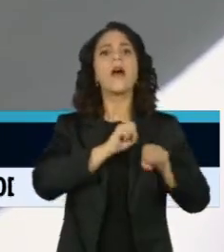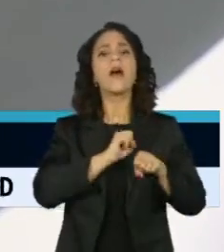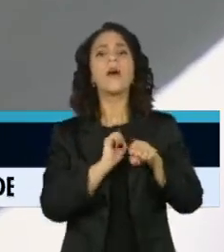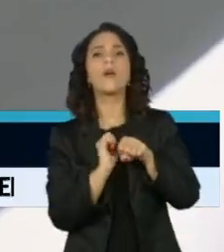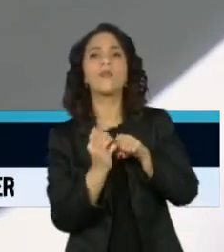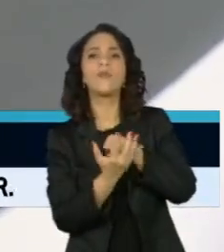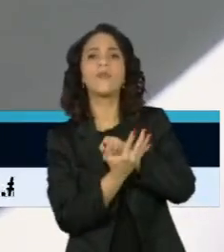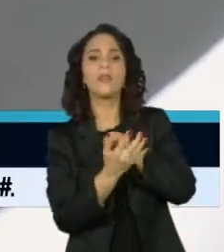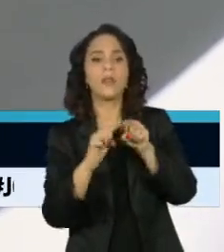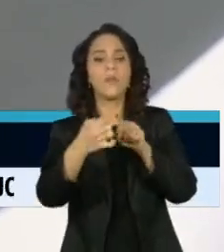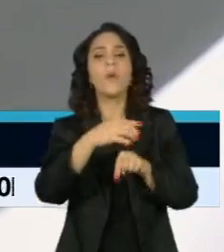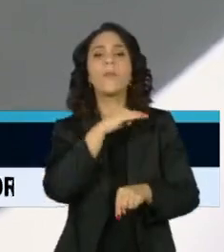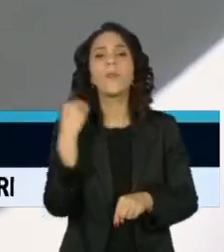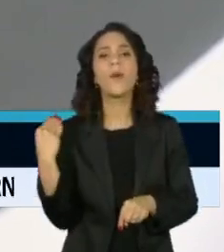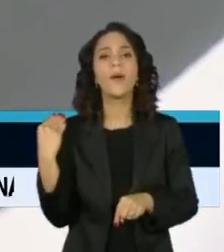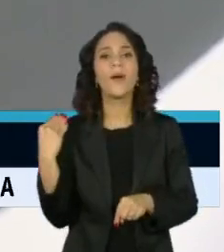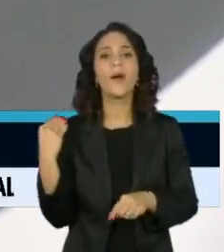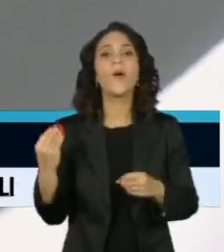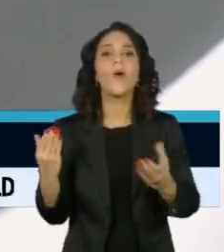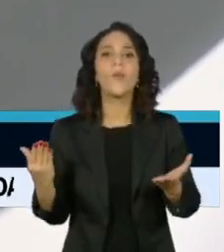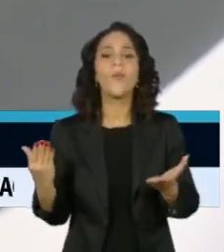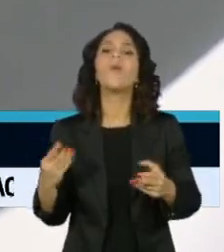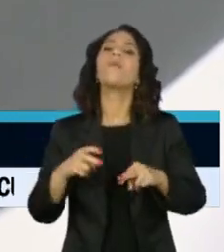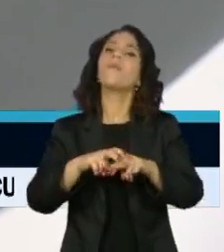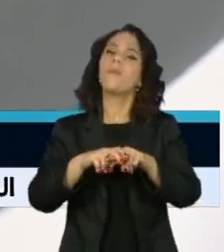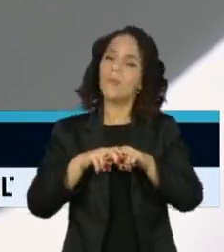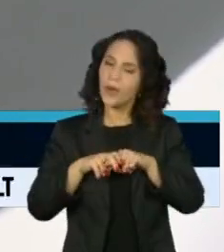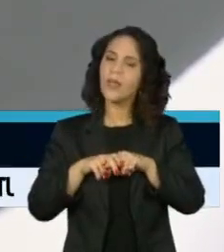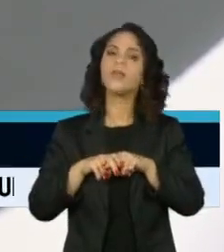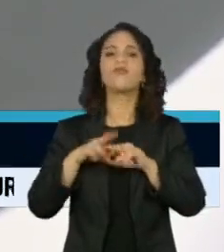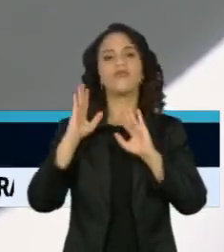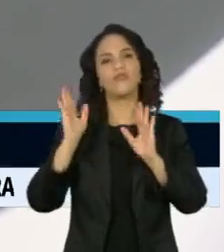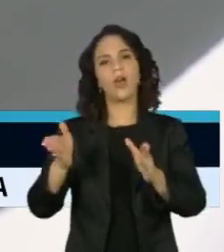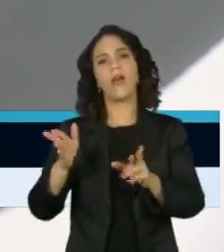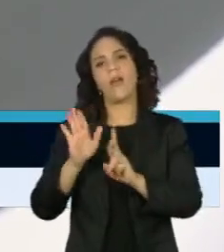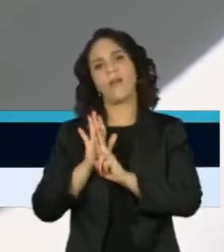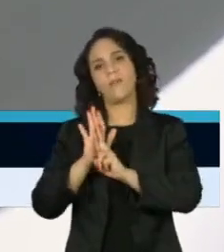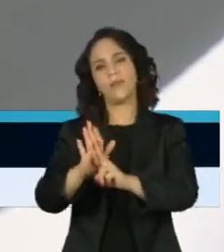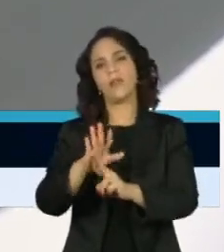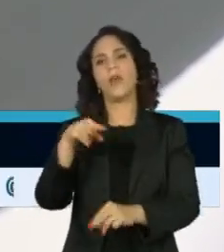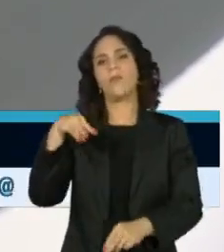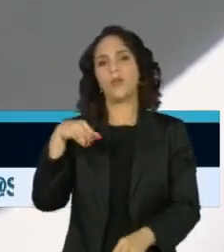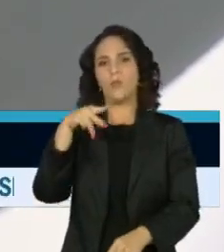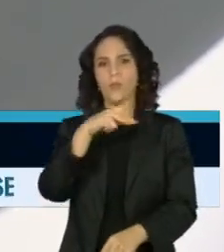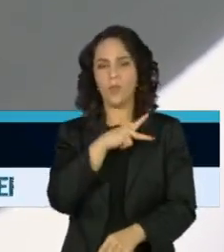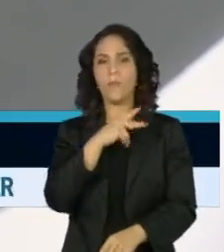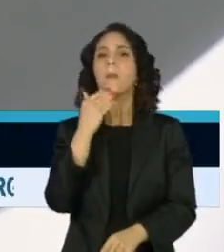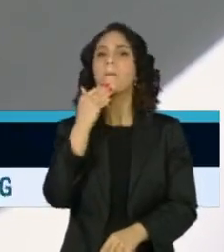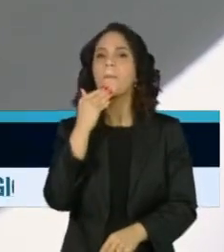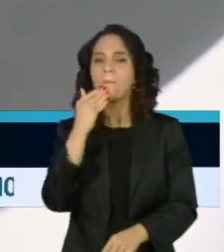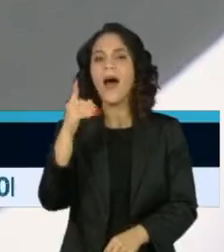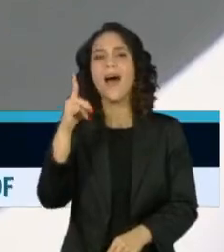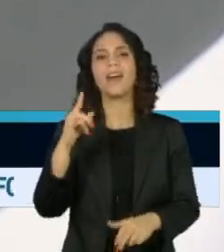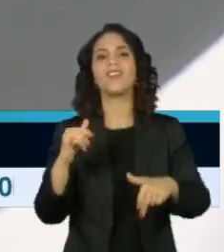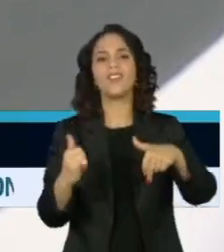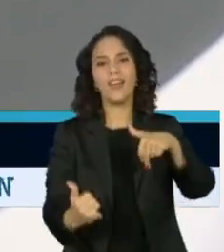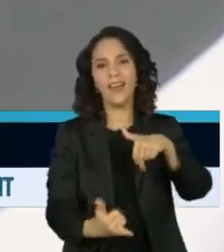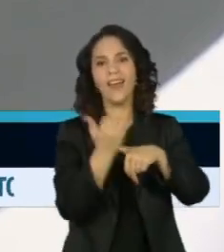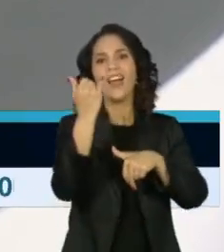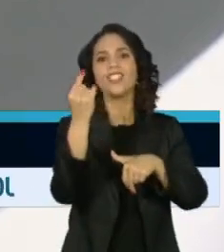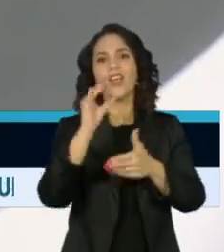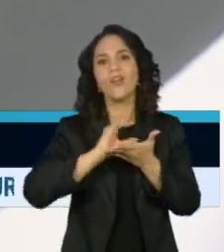a a corrida e vou ver por isso tem já uma representação do Ministério Público pedindo indenização por todas as vítimas